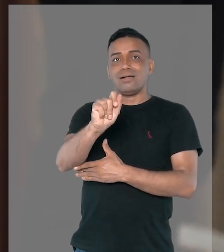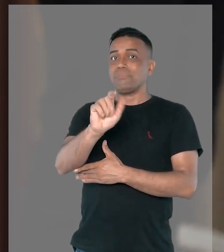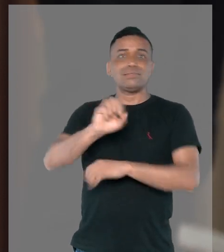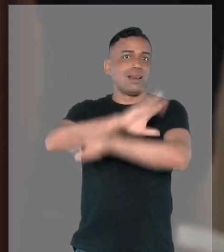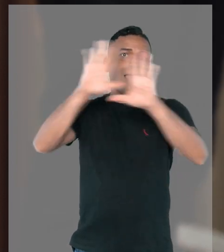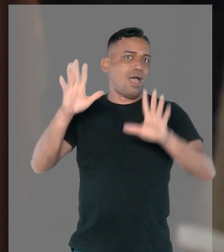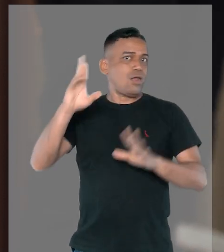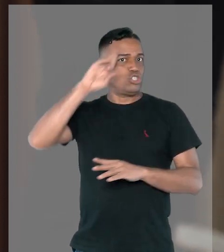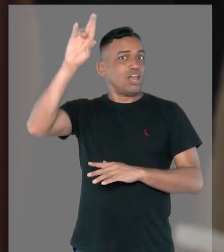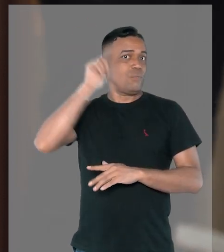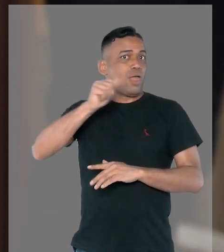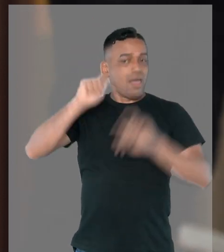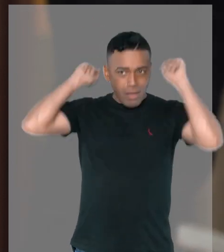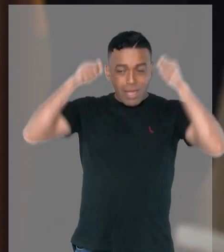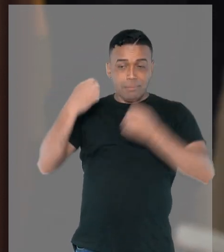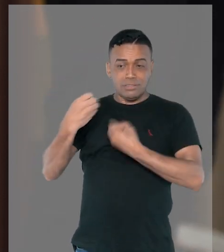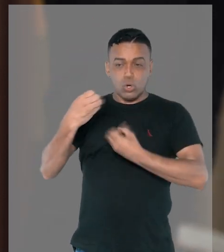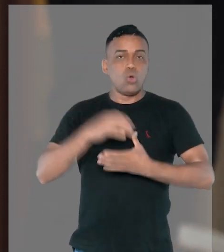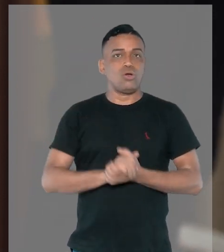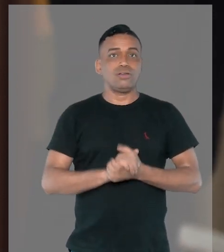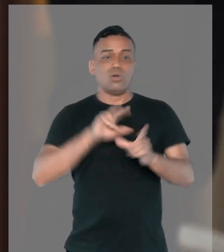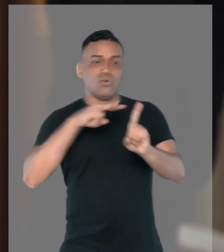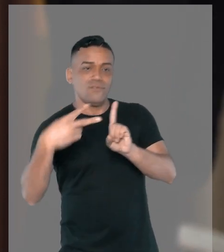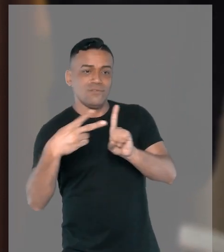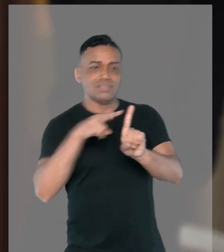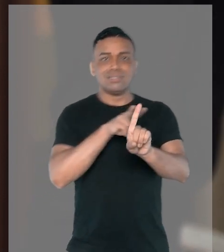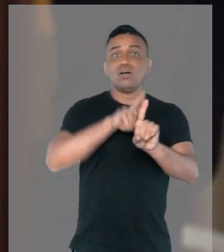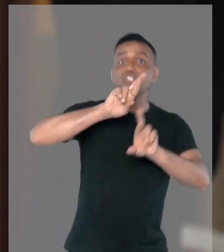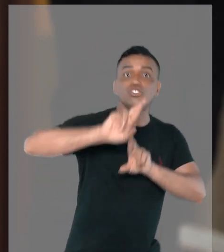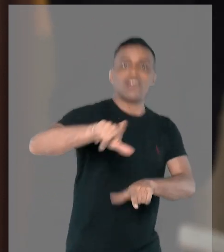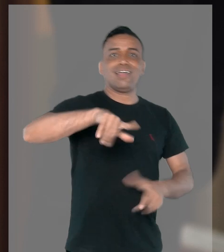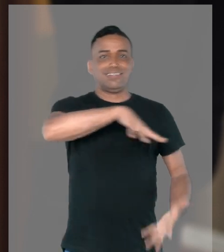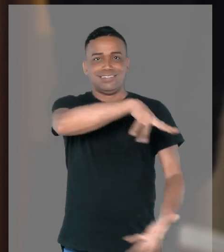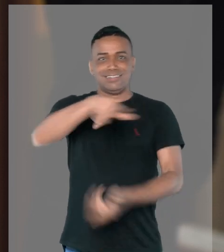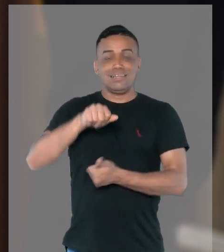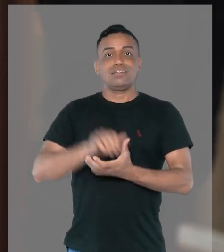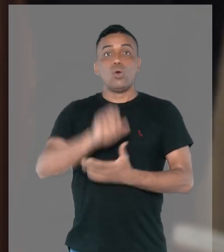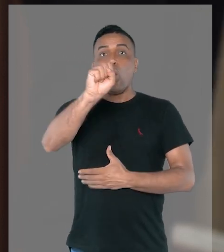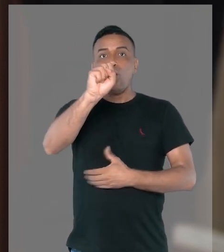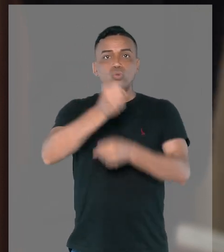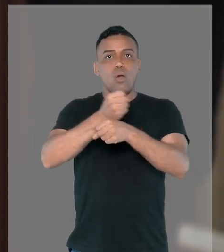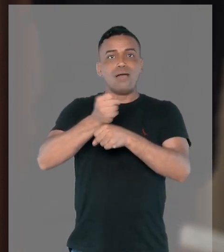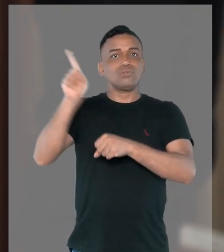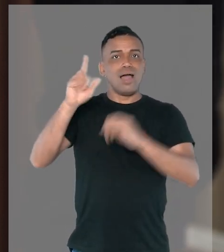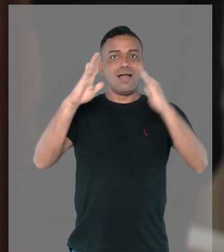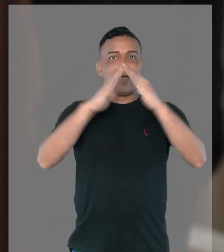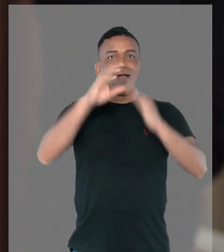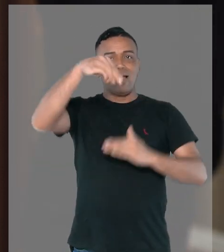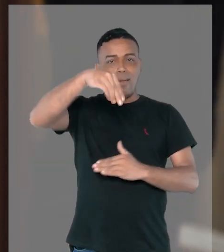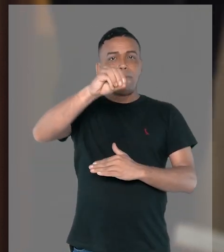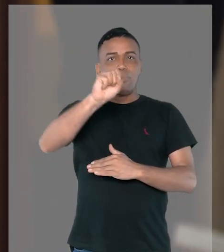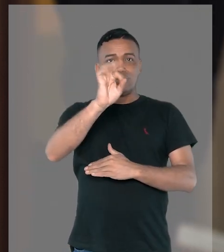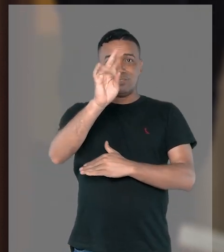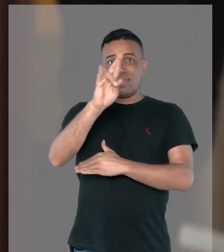estava dizendo. O que é Buda? Tem uma visão desperta da realidade. Depois de 8 anos no mosteiro, eu comecei a entender minha